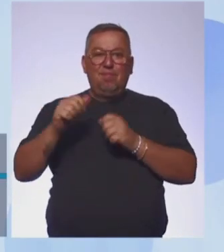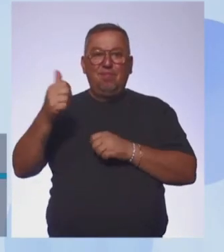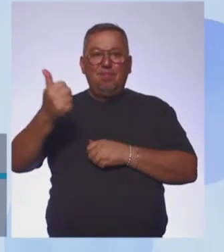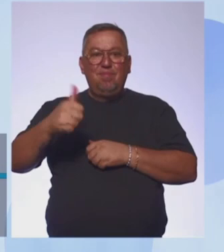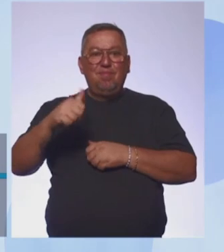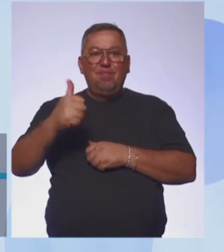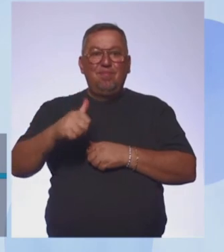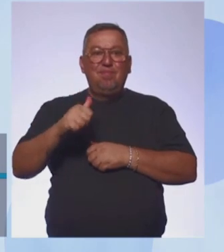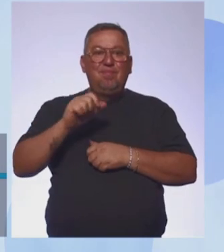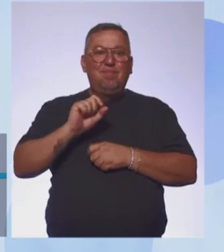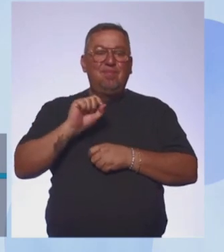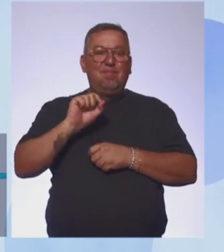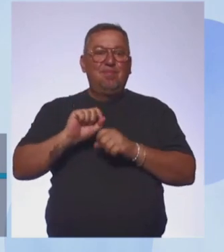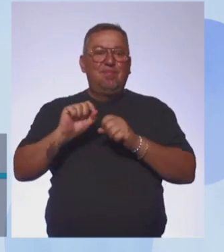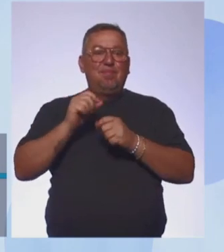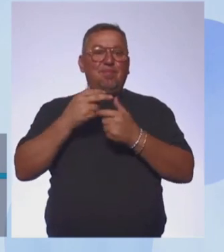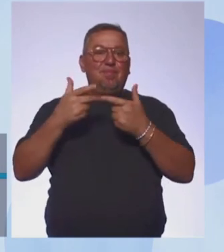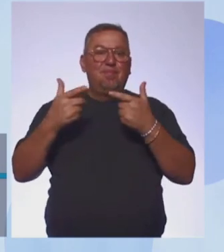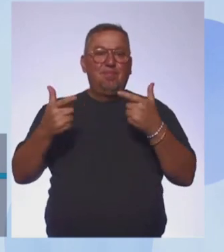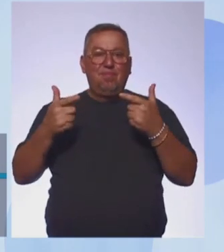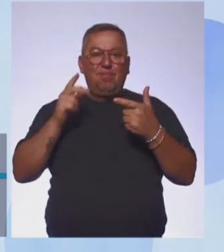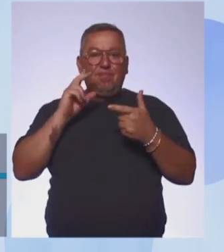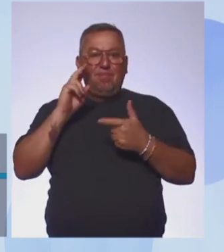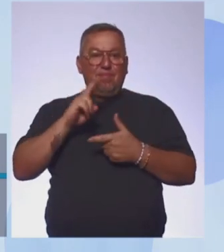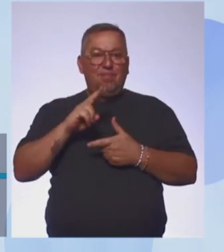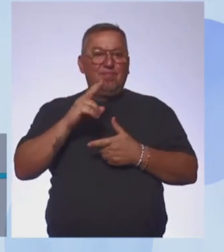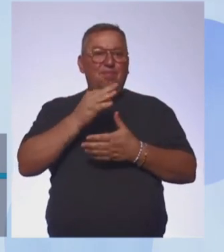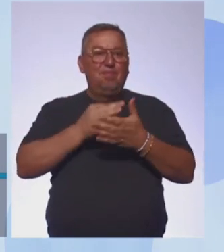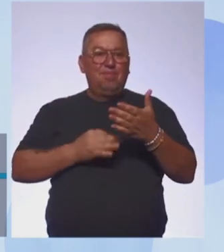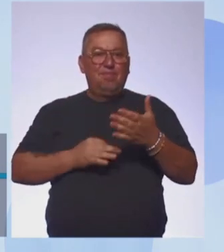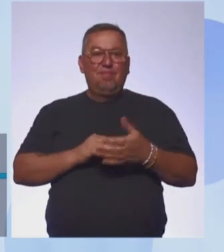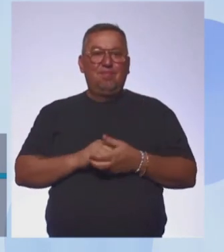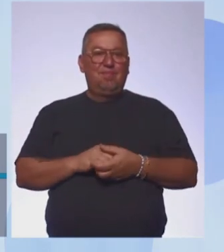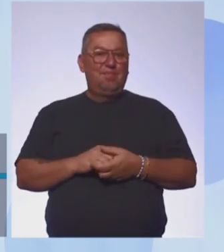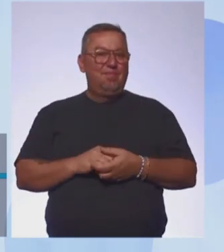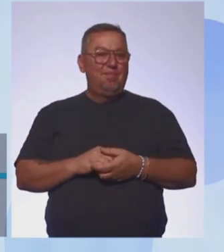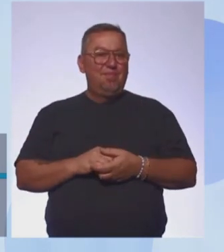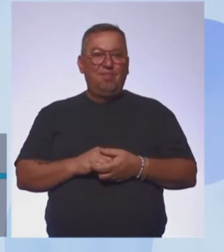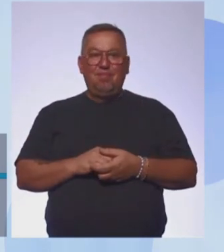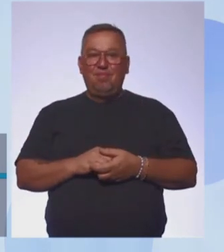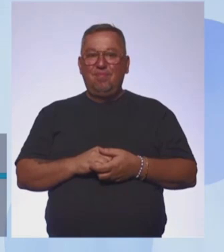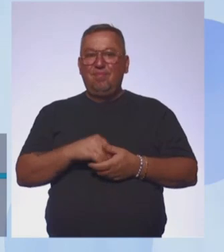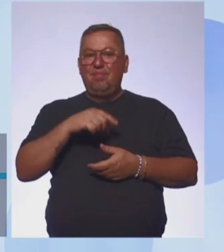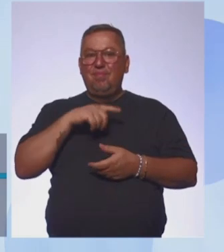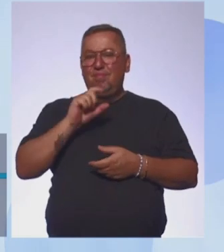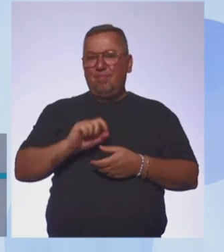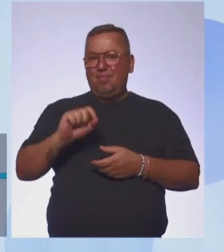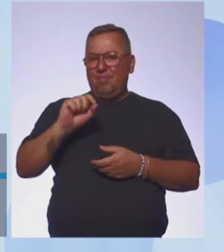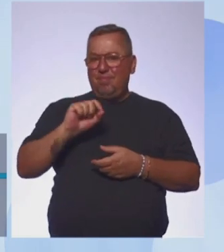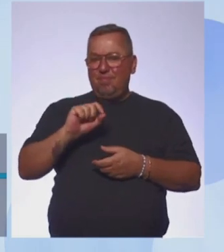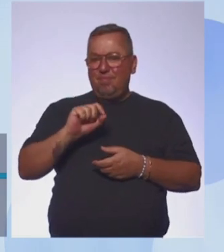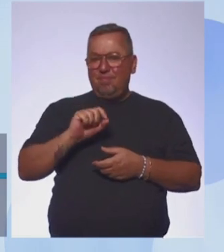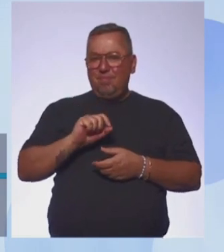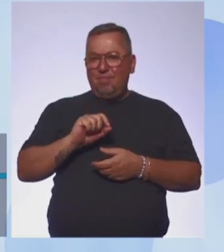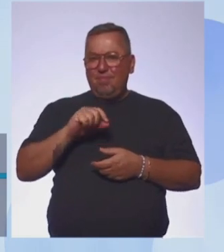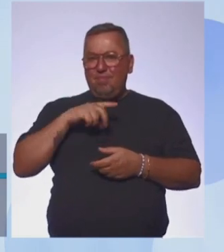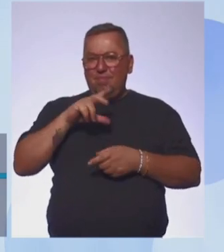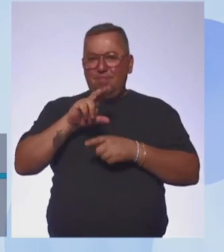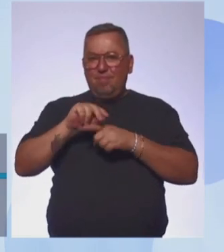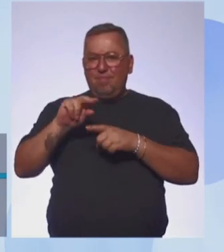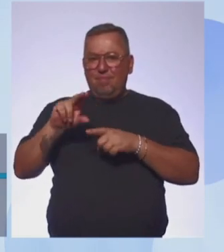aí de algumas coisas em relação ao texto. Certo? Então, nós tivemos aqui um